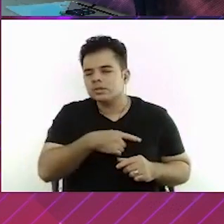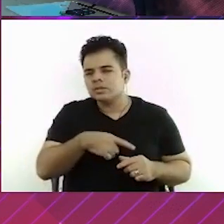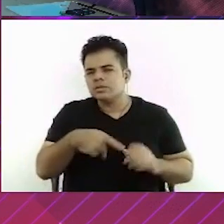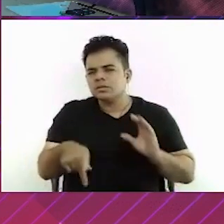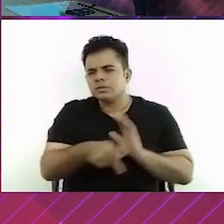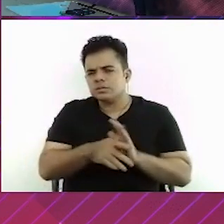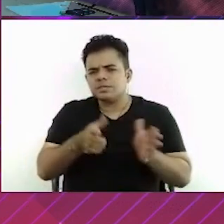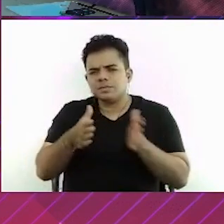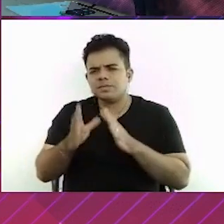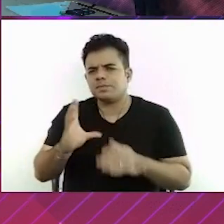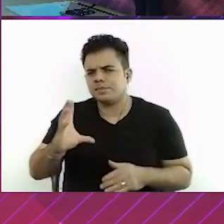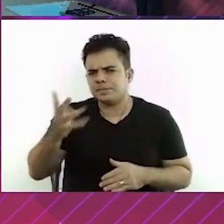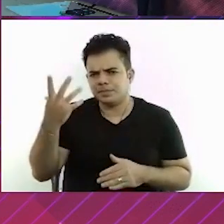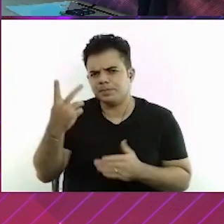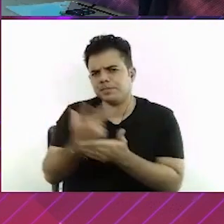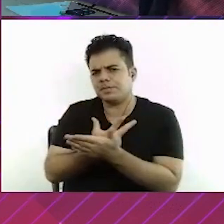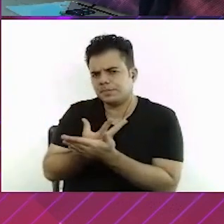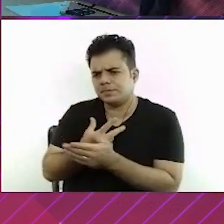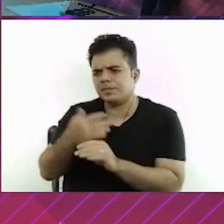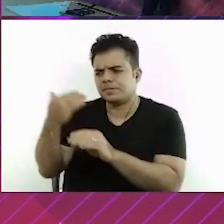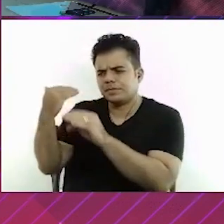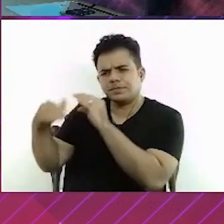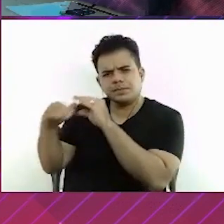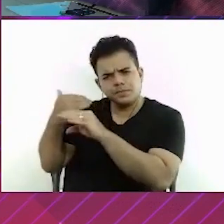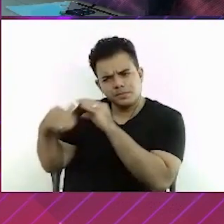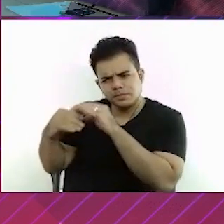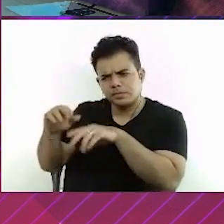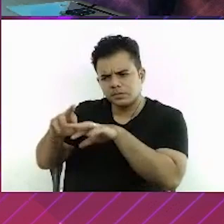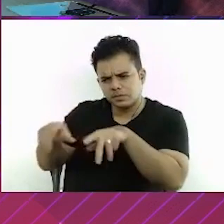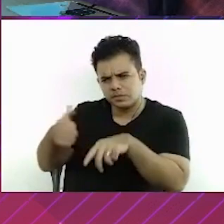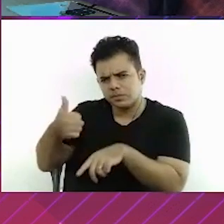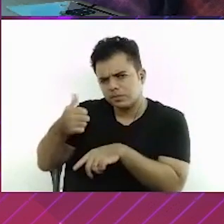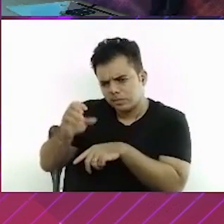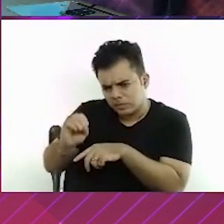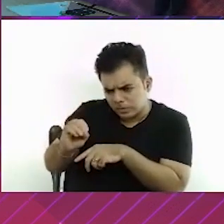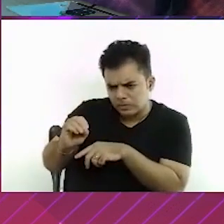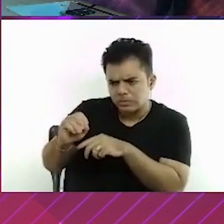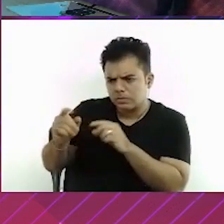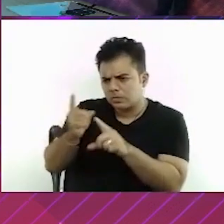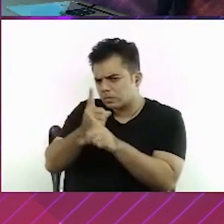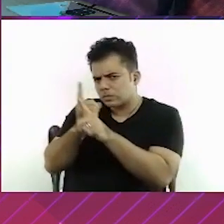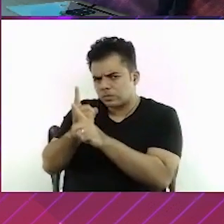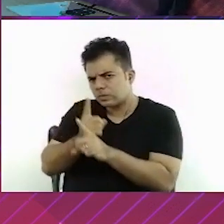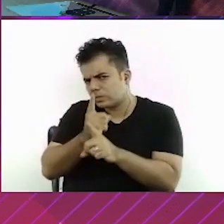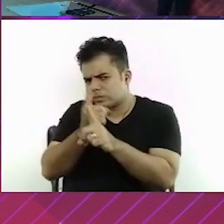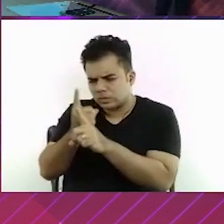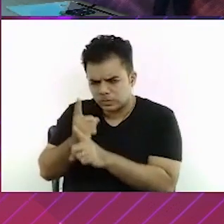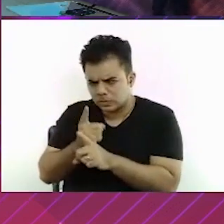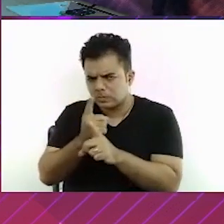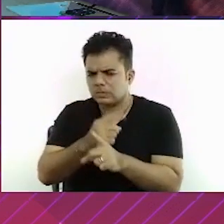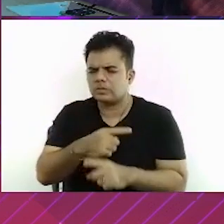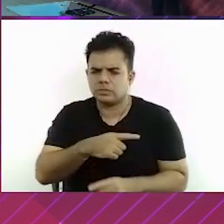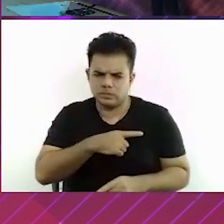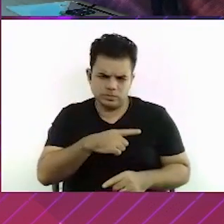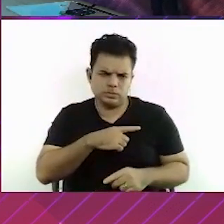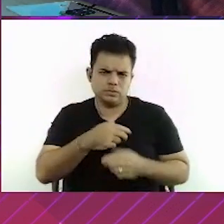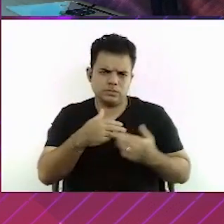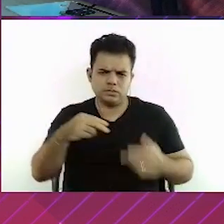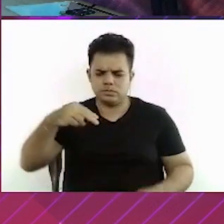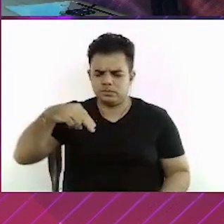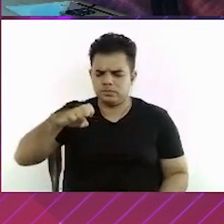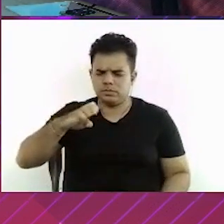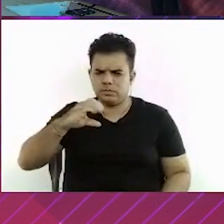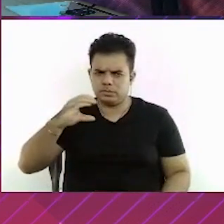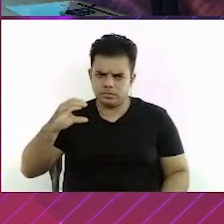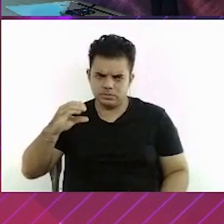eu coloquei que mensagens que são múltiplos de 10 nos seus identificadores vão ter um NEC, dizendo para o